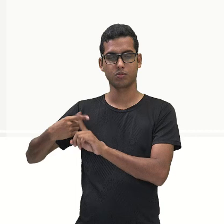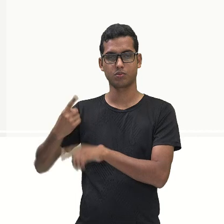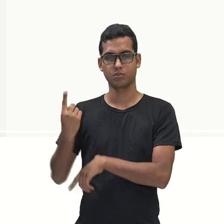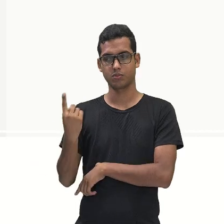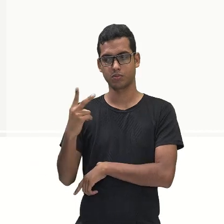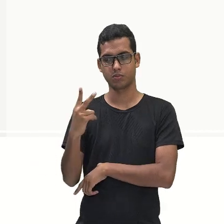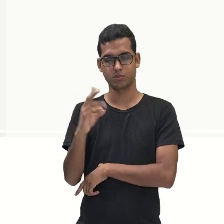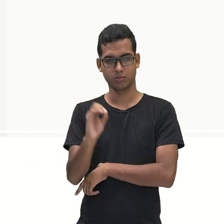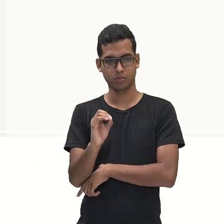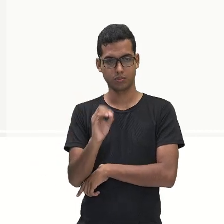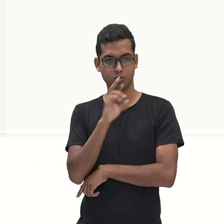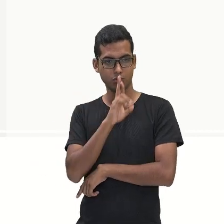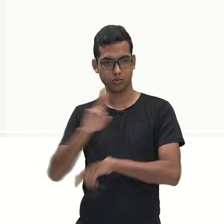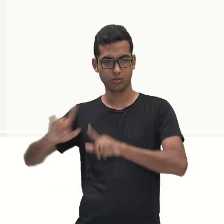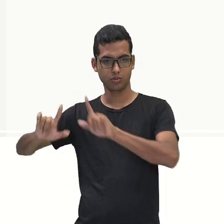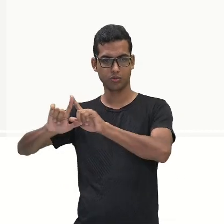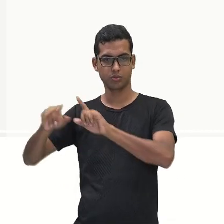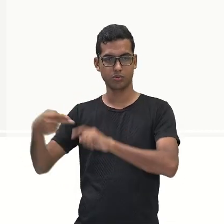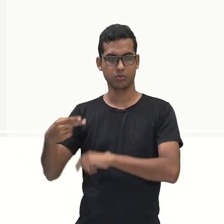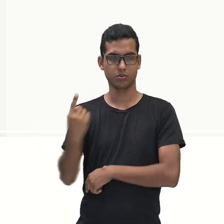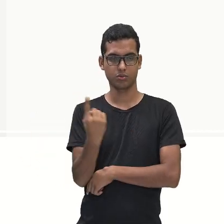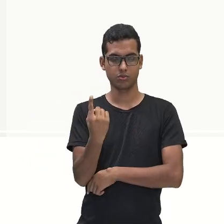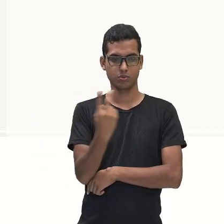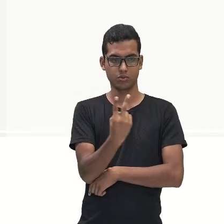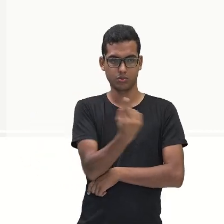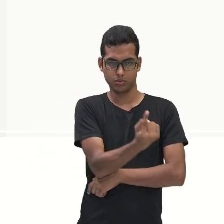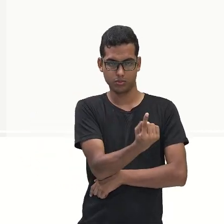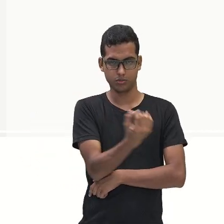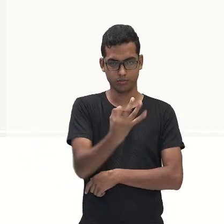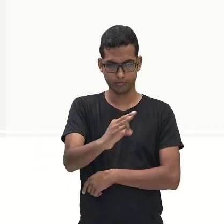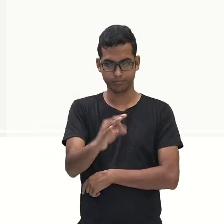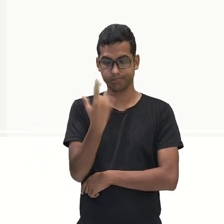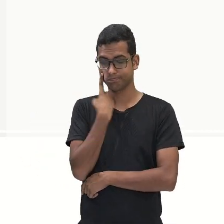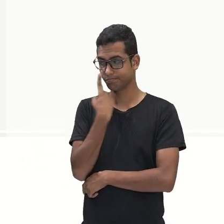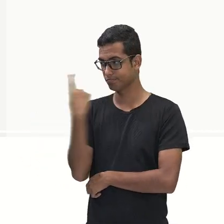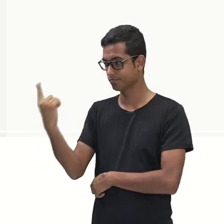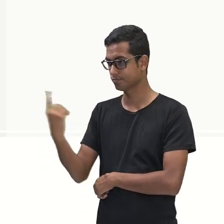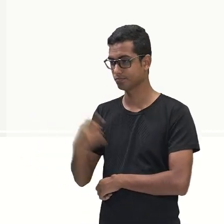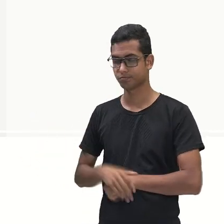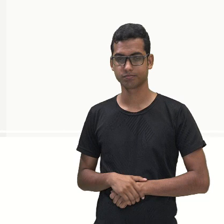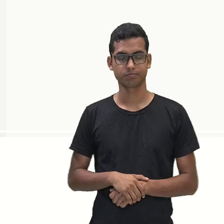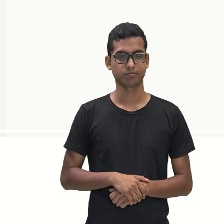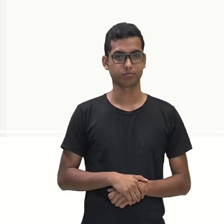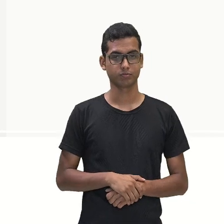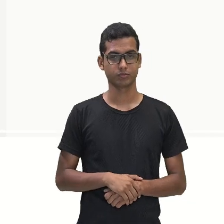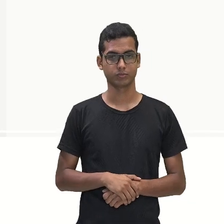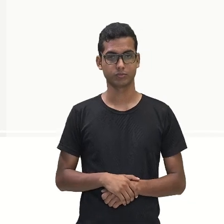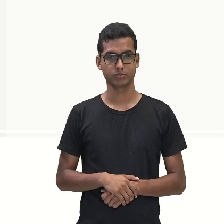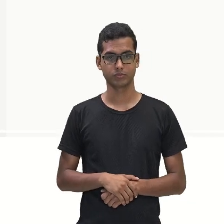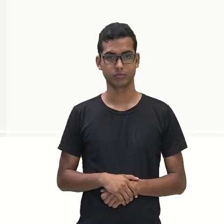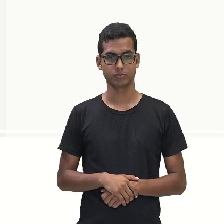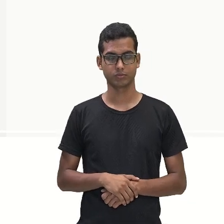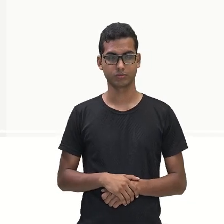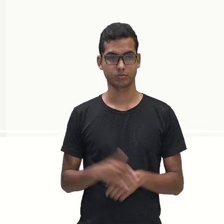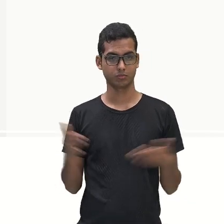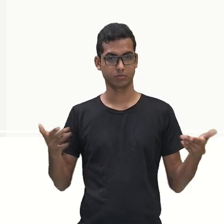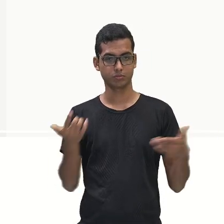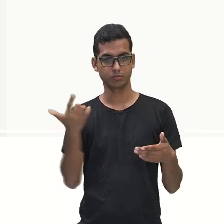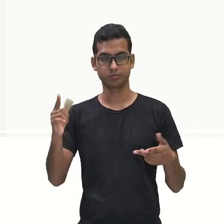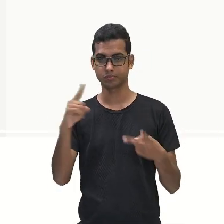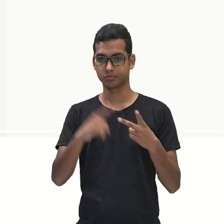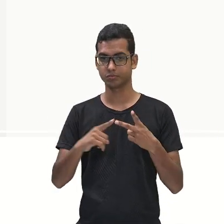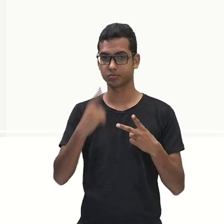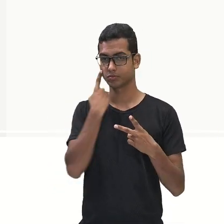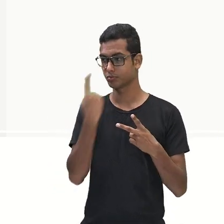121. Tá bom? Ainda não fechamos a nossa solução. O nosso x vai ser igual a